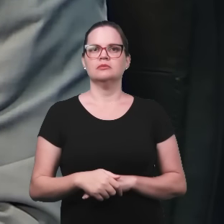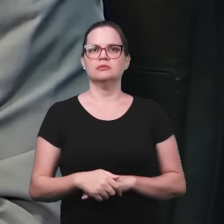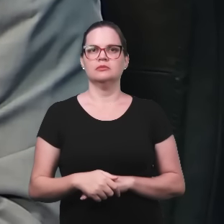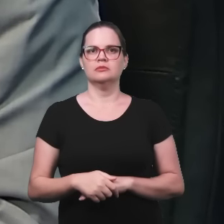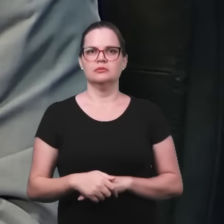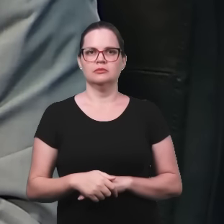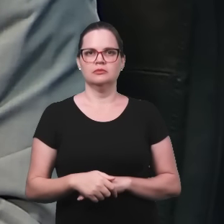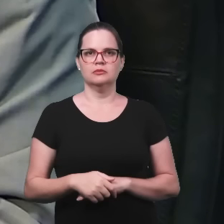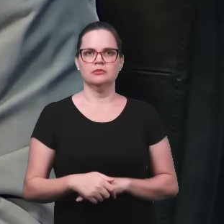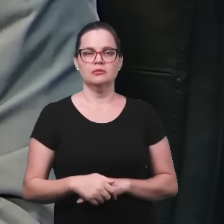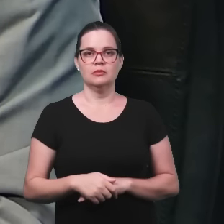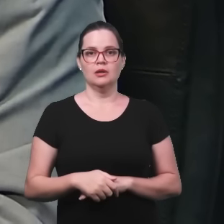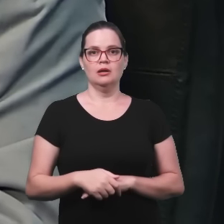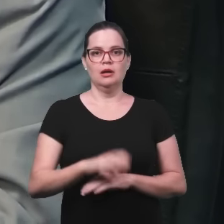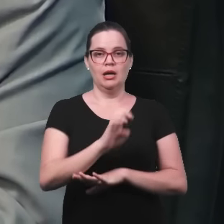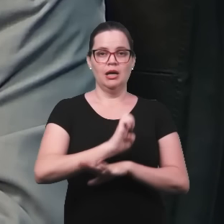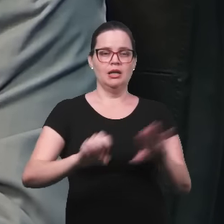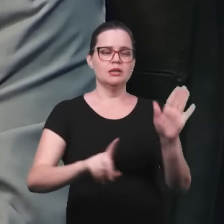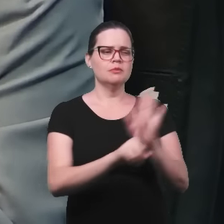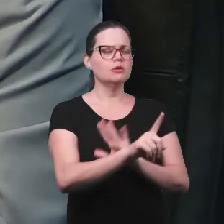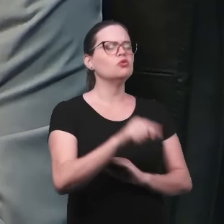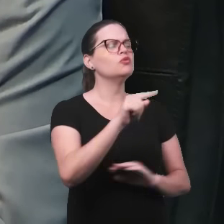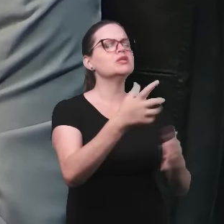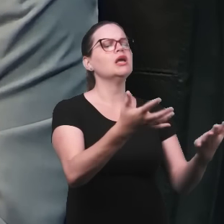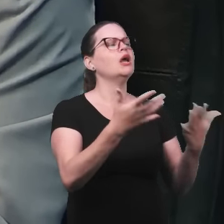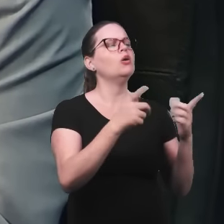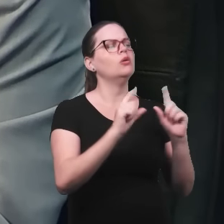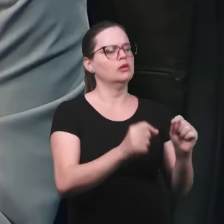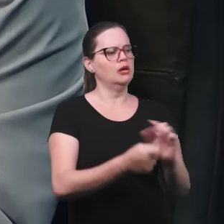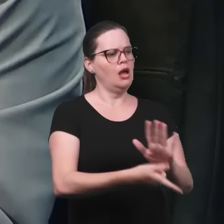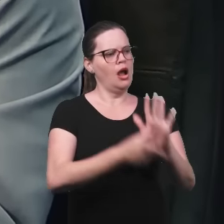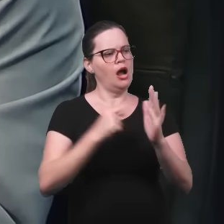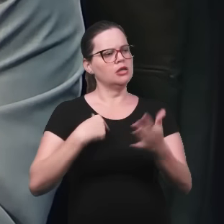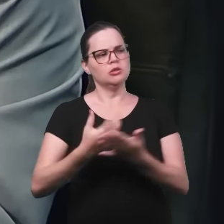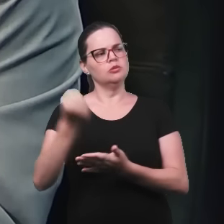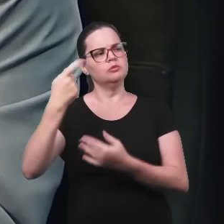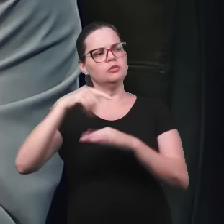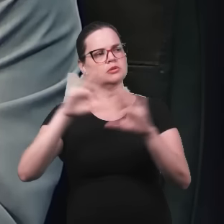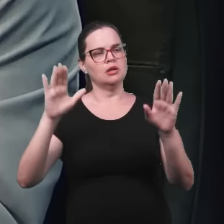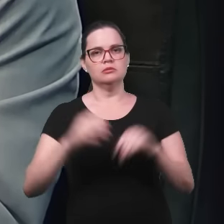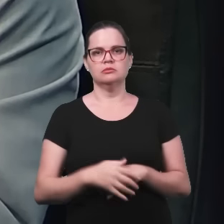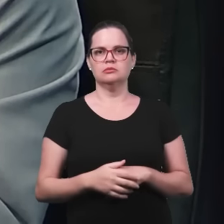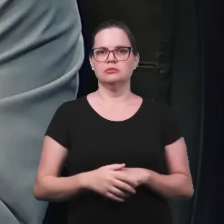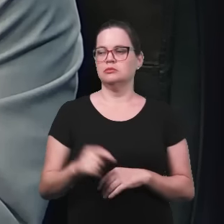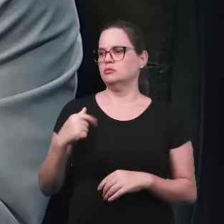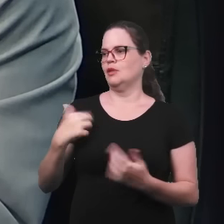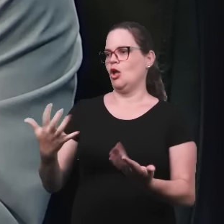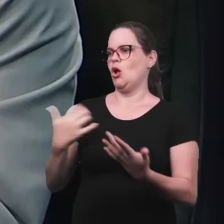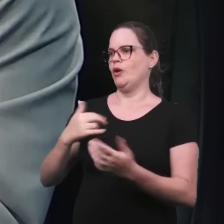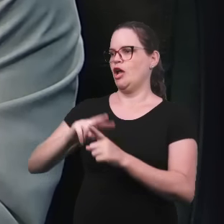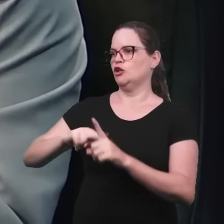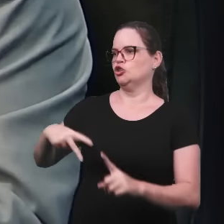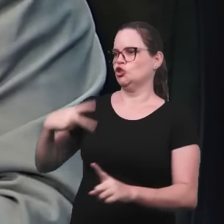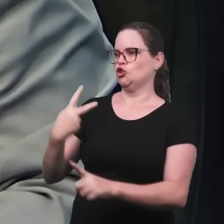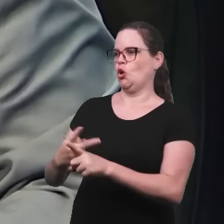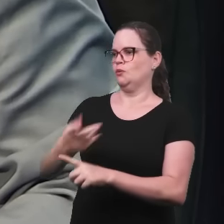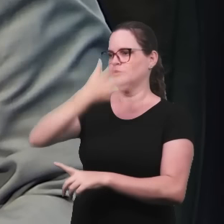Antes que eu seja tomado de ti. Então ele faz um pedido. Eu quero que haja porção dobrada do teu Espírito Santo.